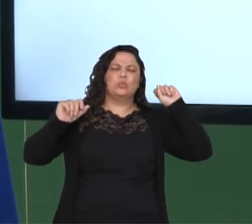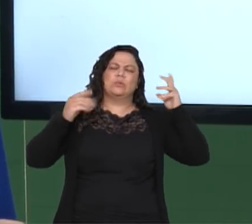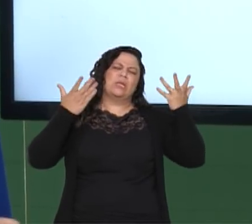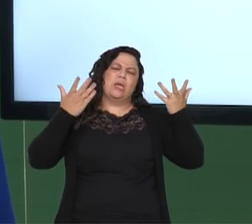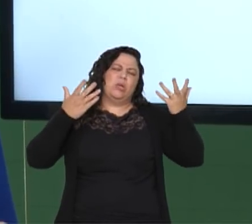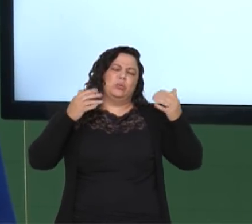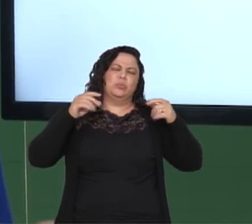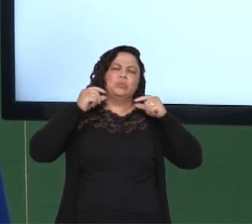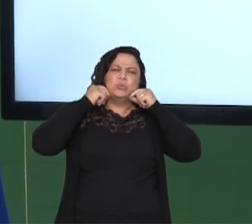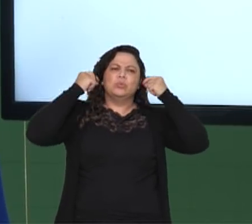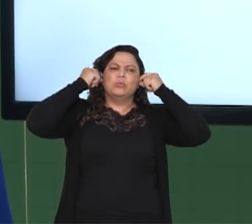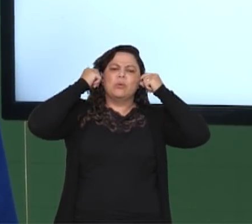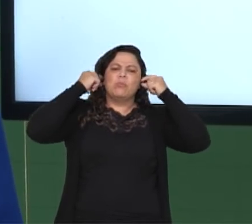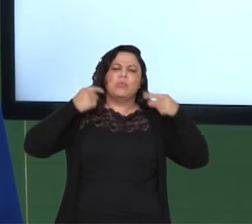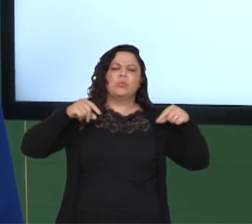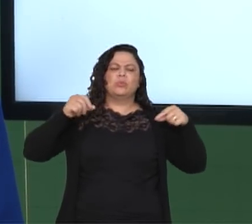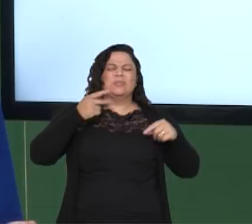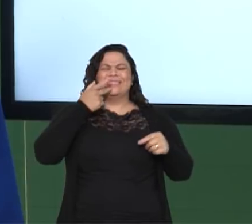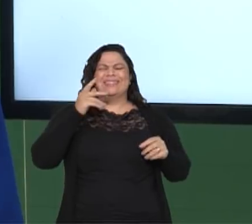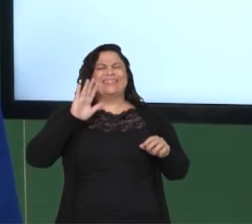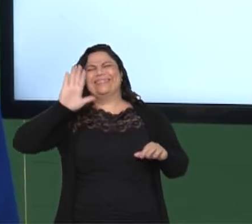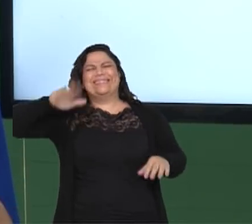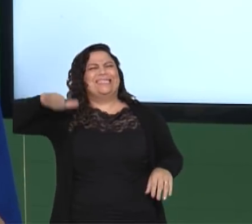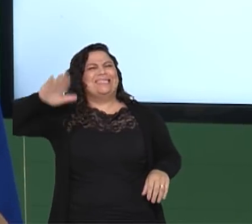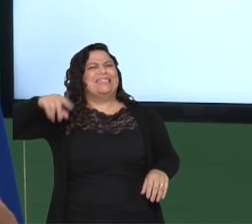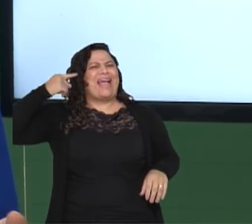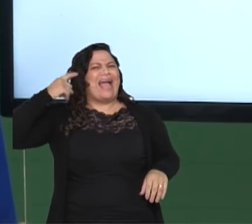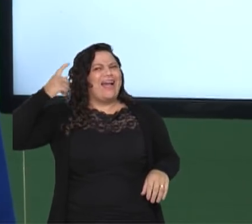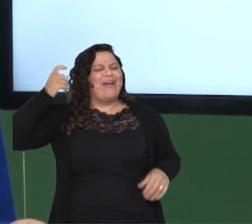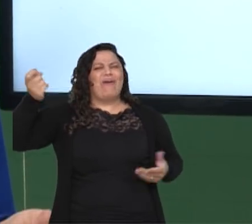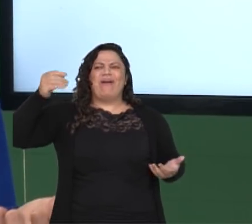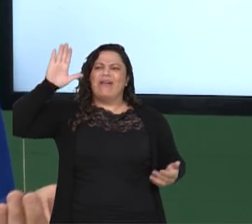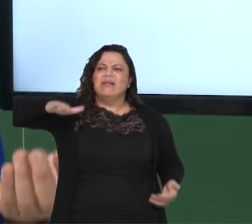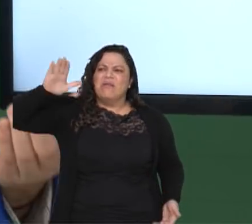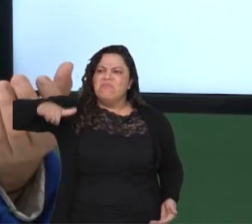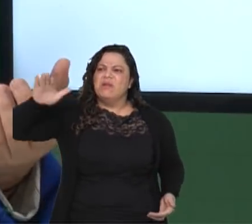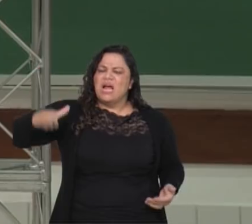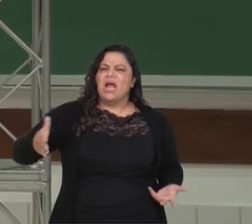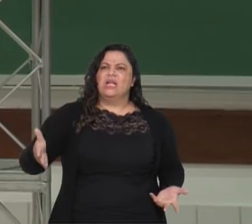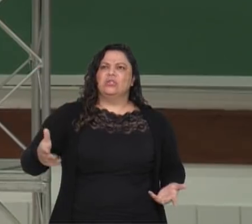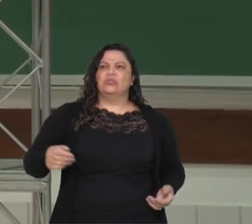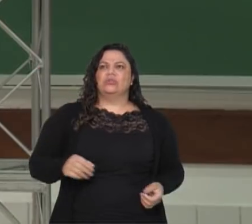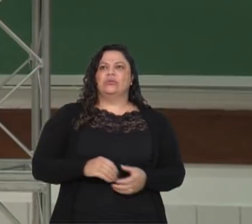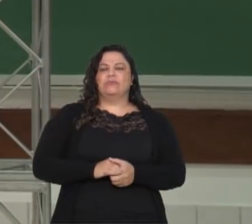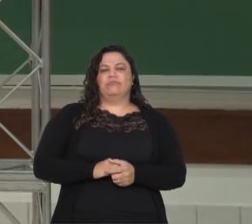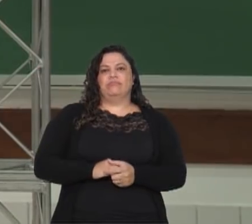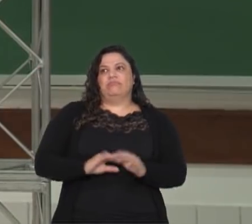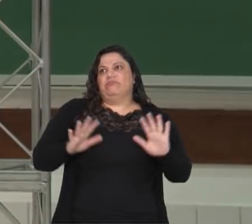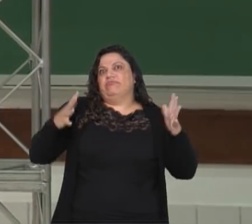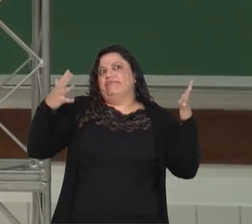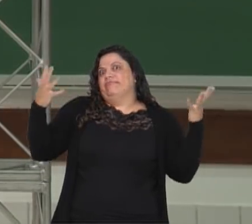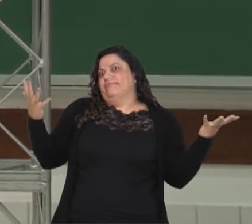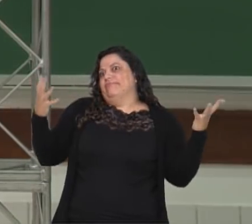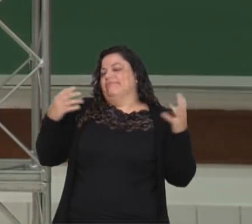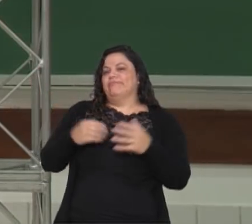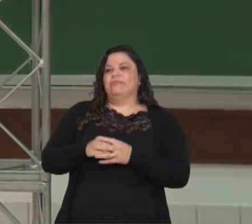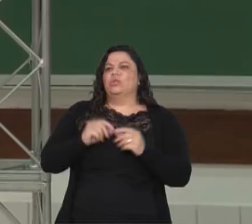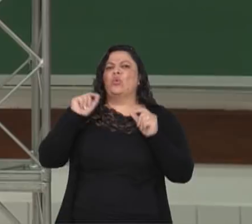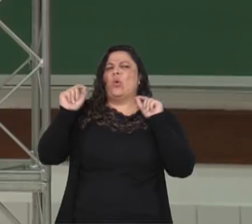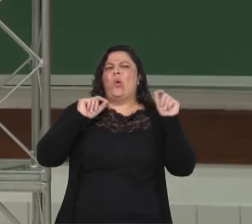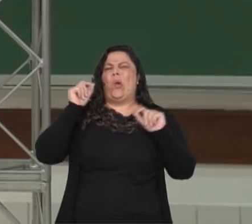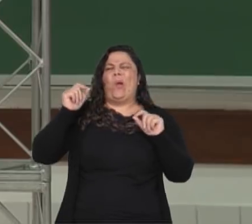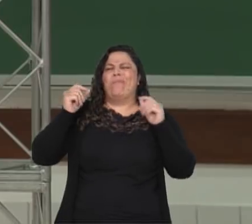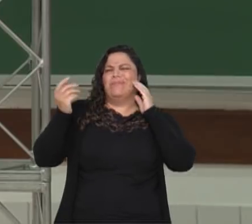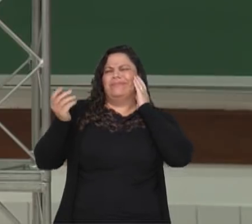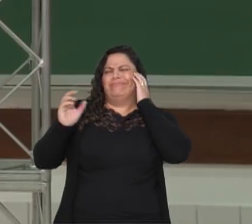disser, você pode abaixar o som, você pode, sei lá, segurar o celular mais lá embaixo, por exemplo, porque você não tem como baixar esse som,